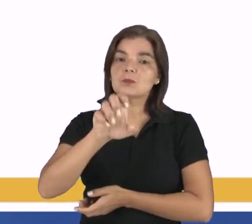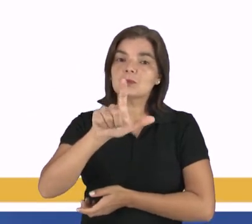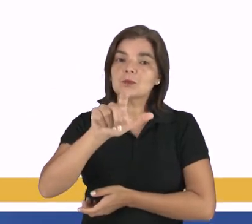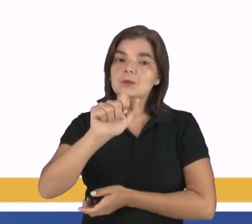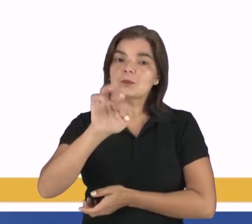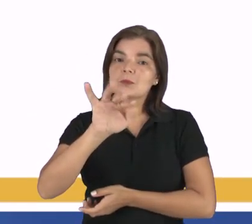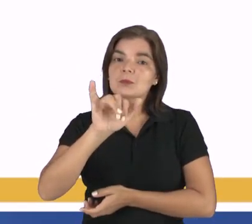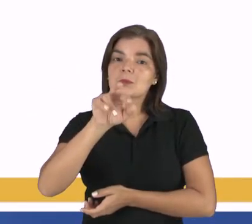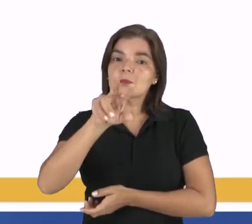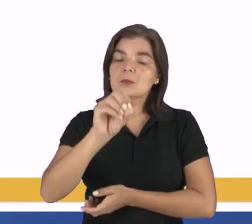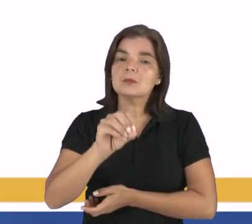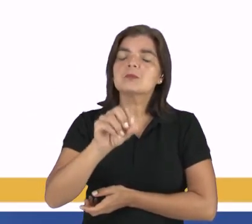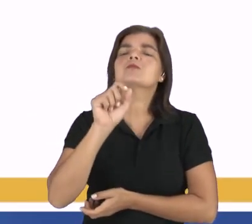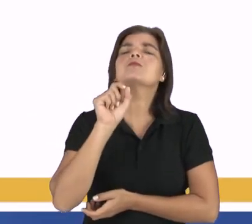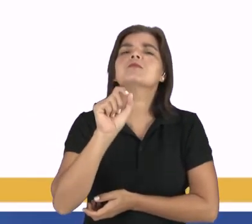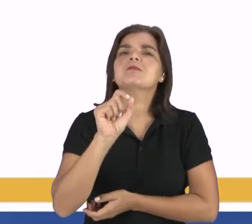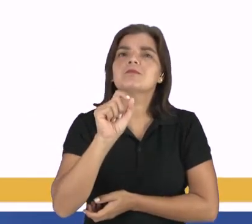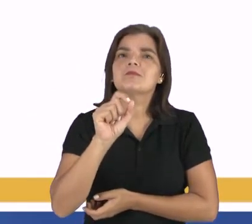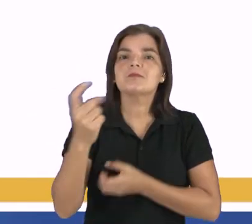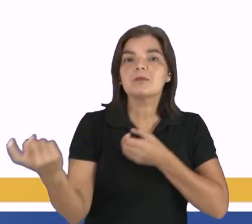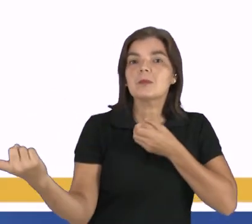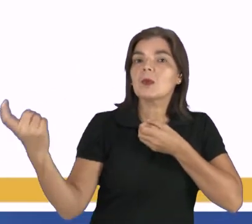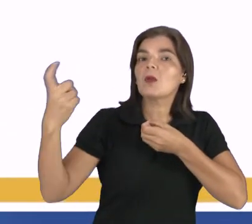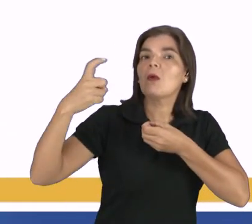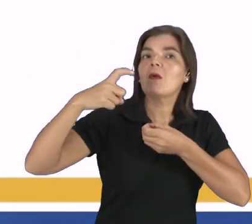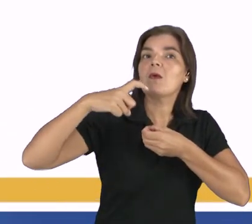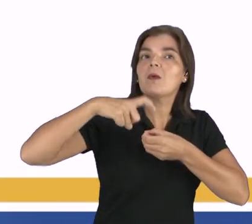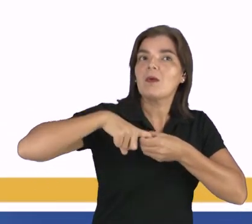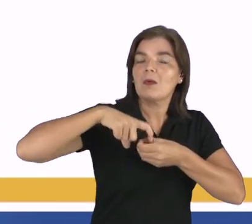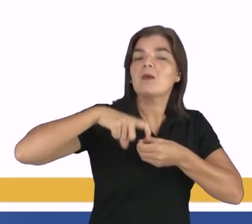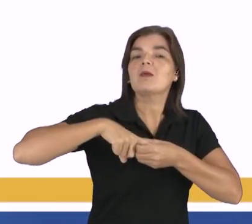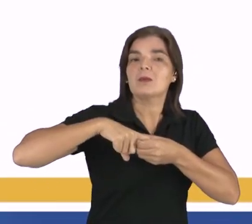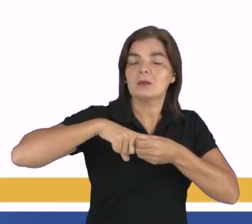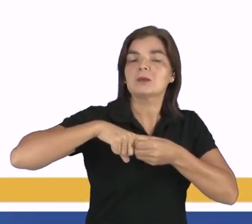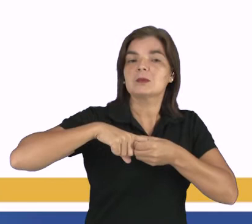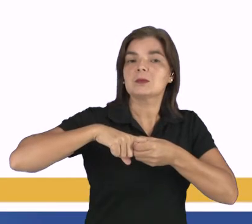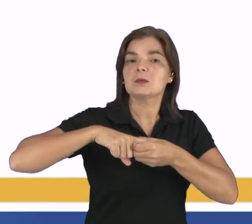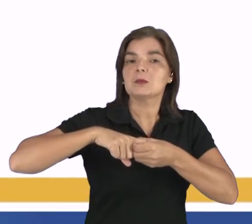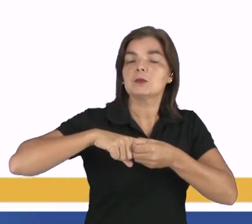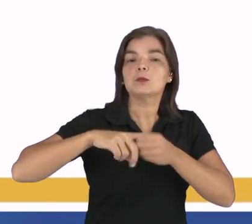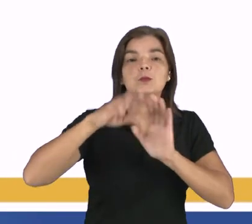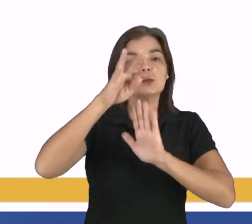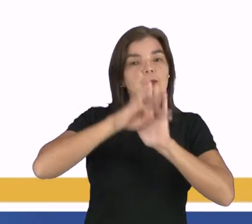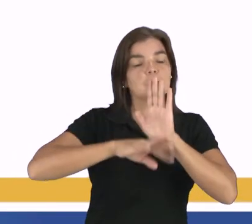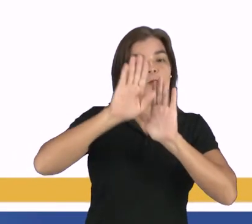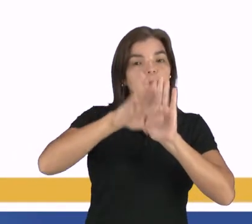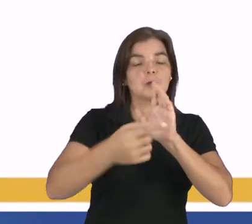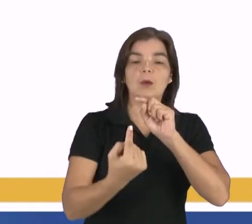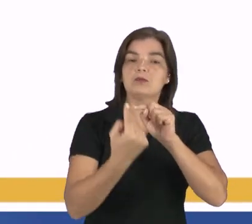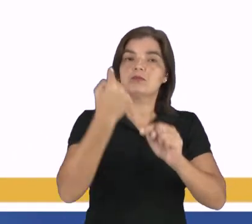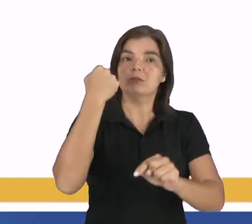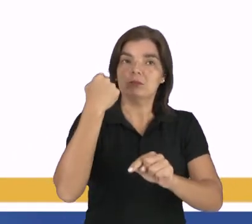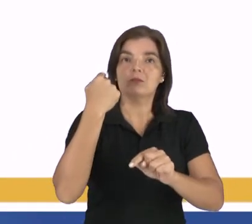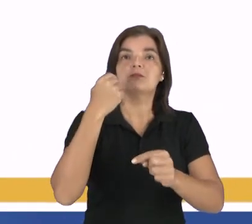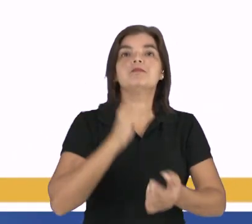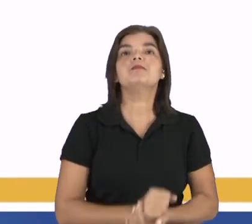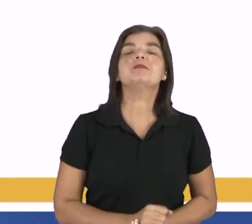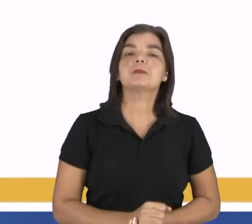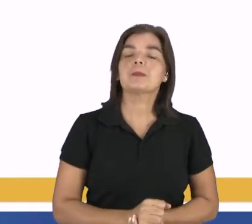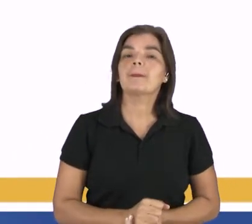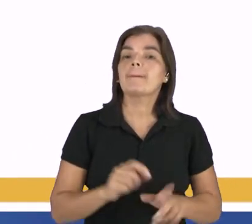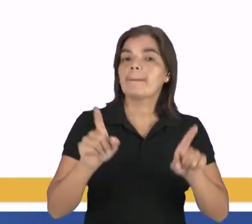relativo que, ou seja, ele retoma uma expressão do texto que foi dita anteriormente.